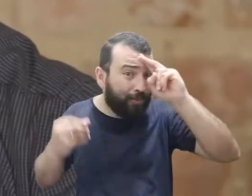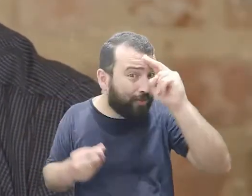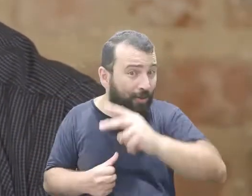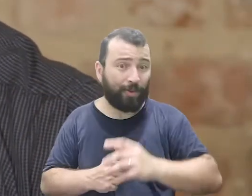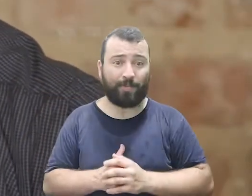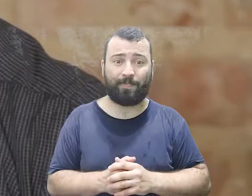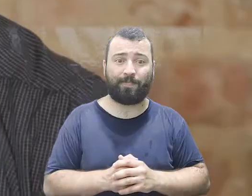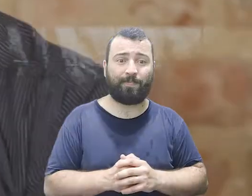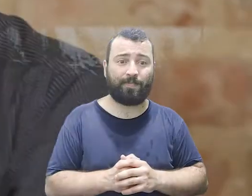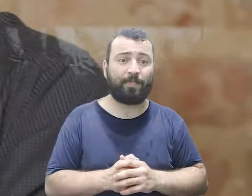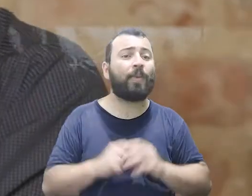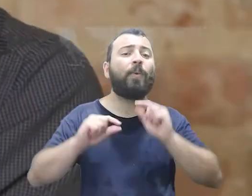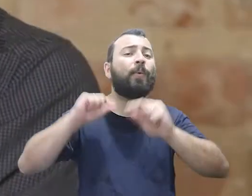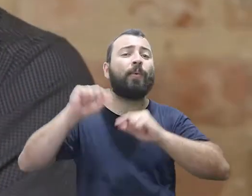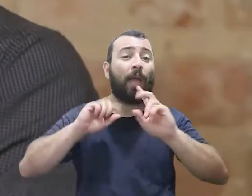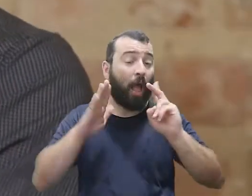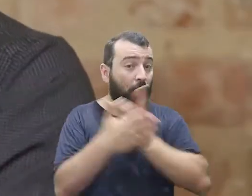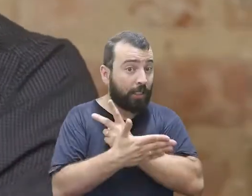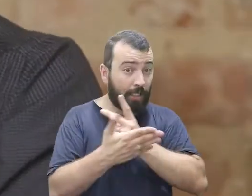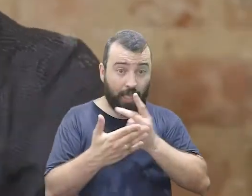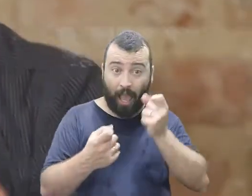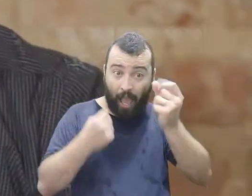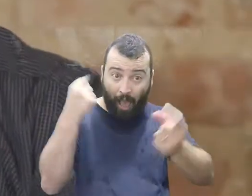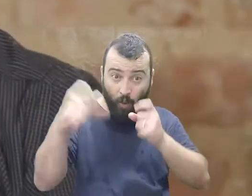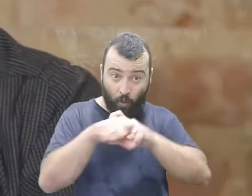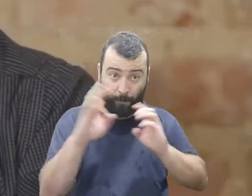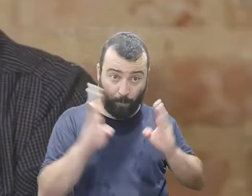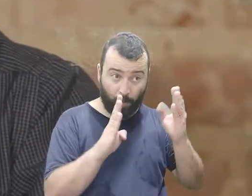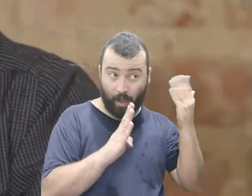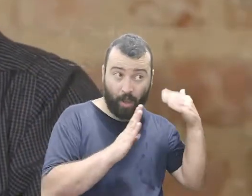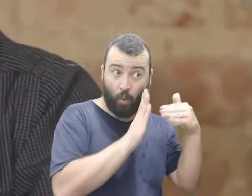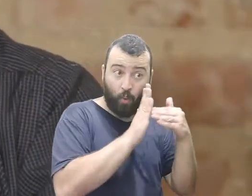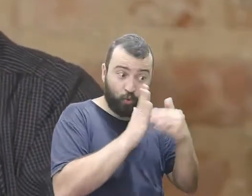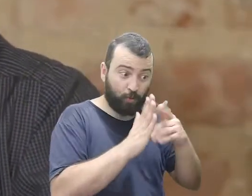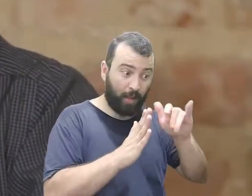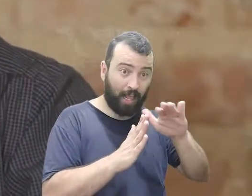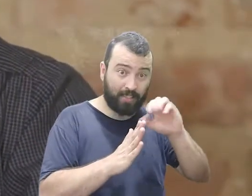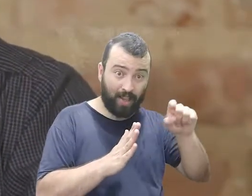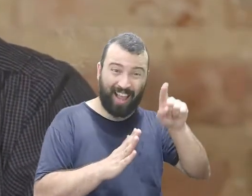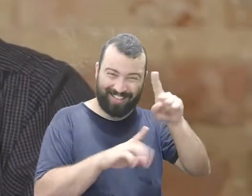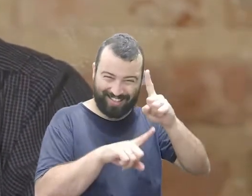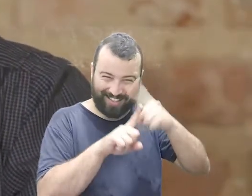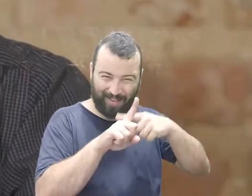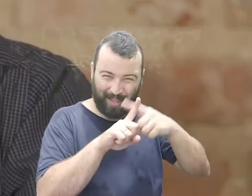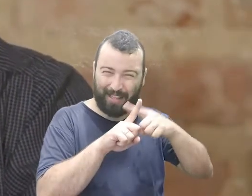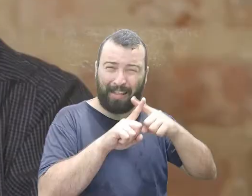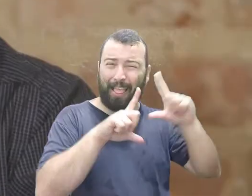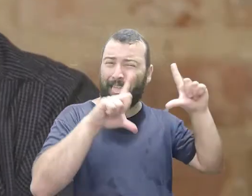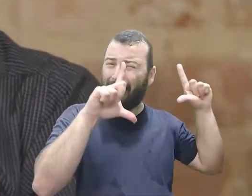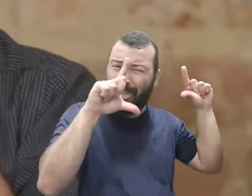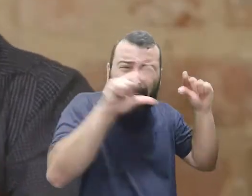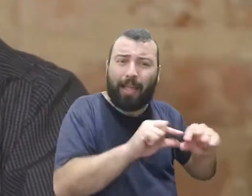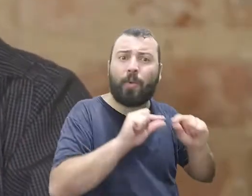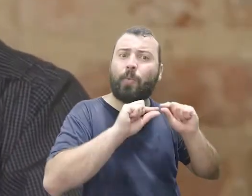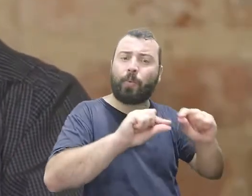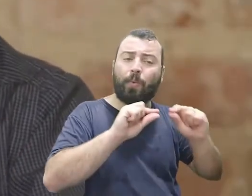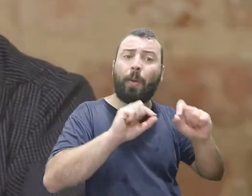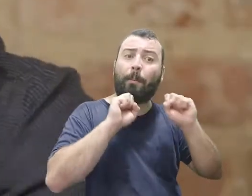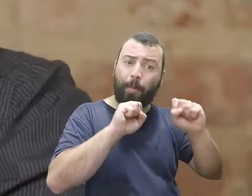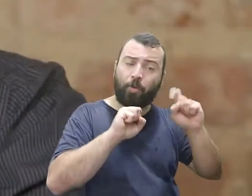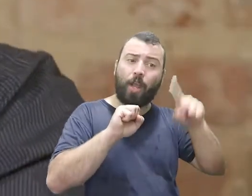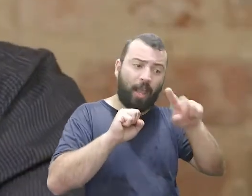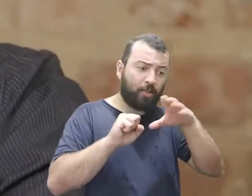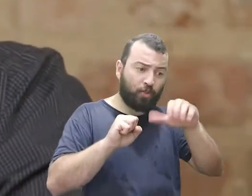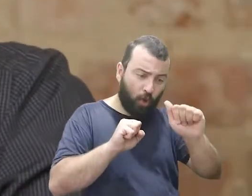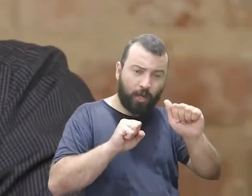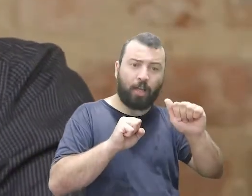muito, e fazendo com que em alguns momentos da última glaciação, essas temperaturas caem o suficiente para